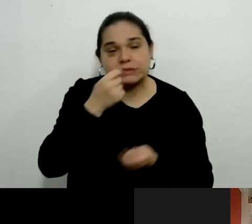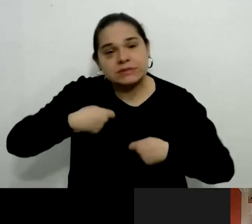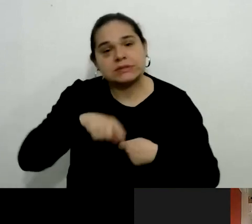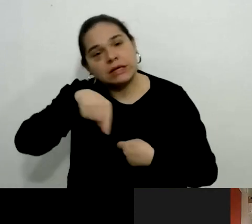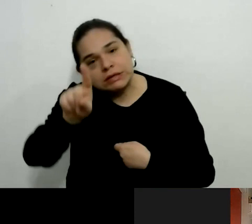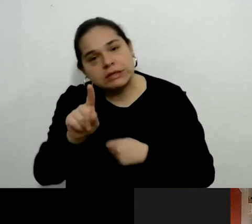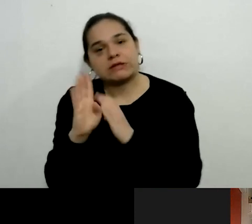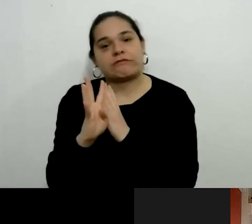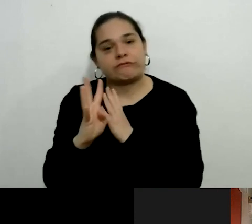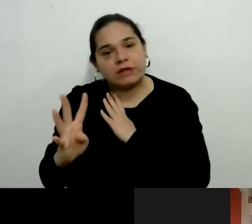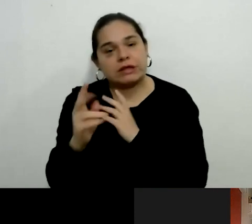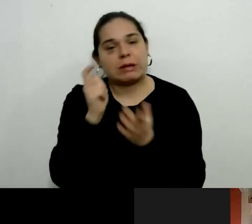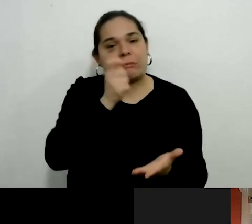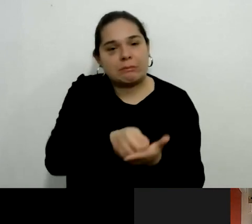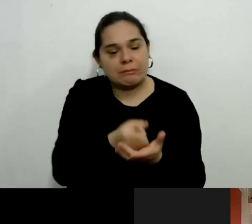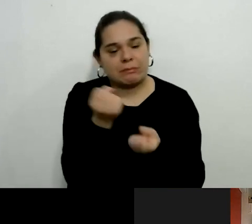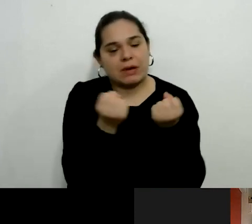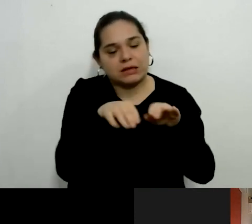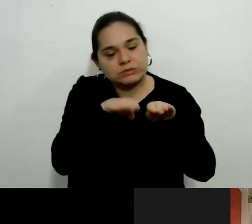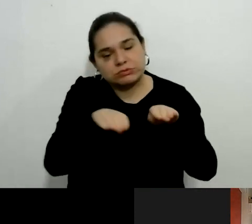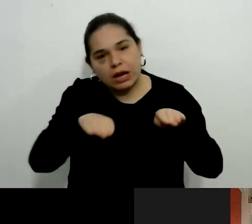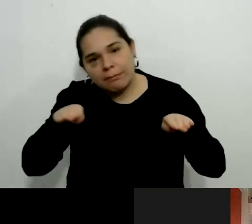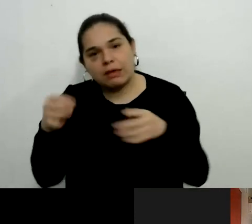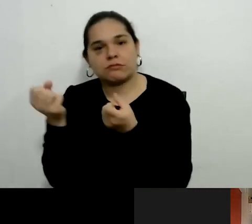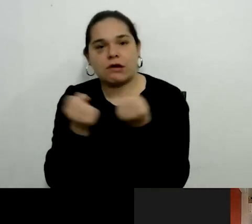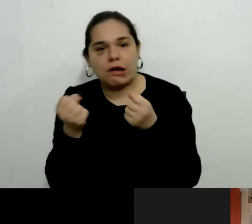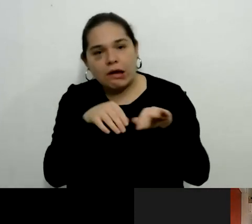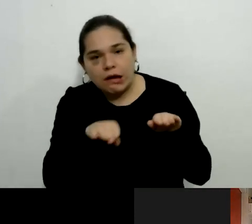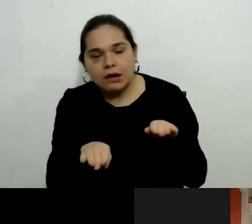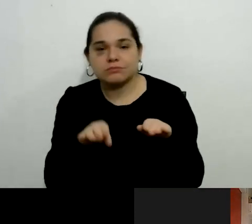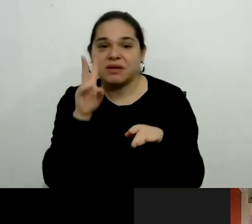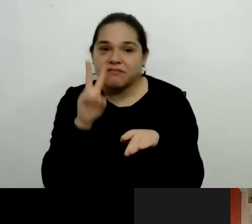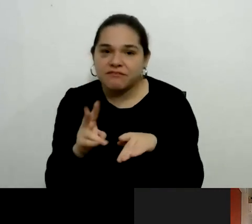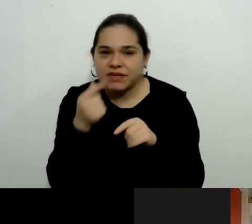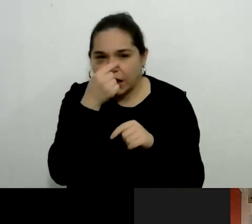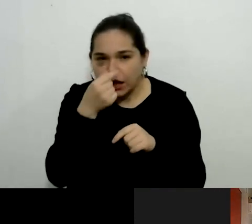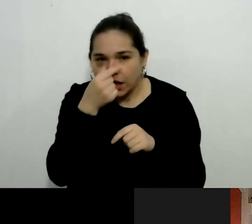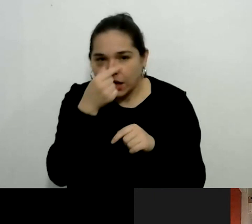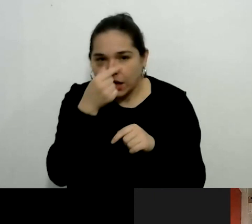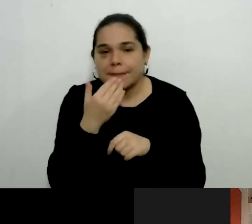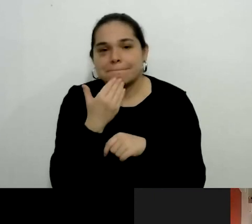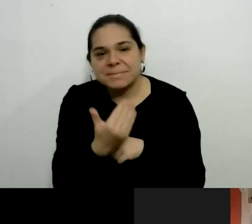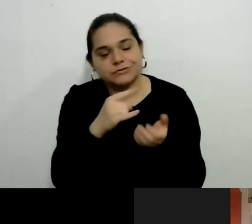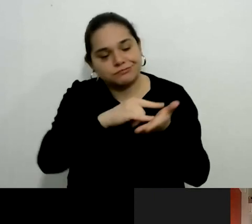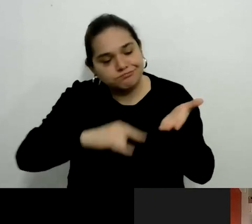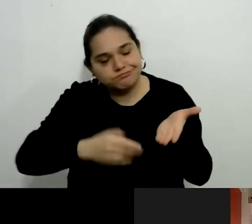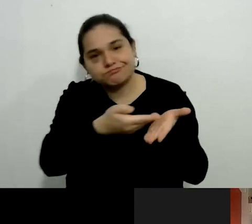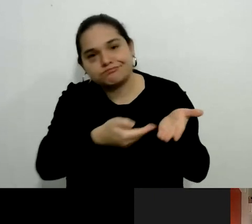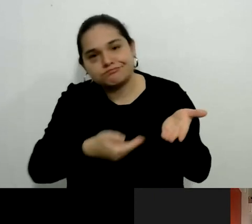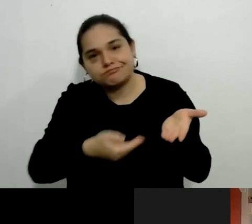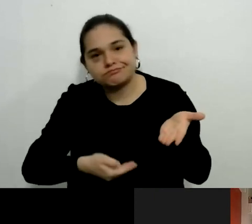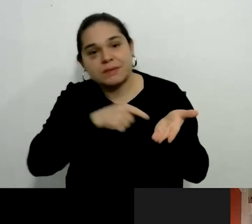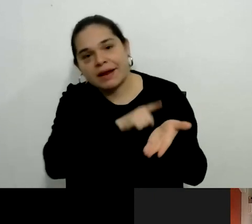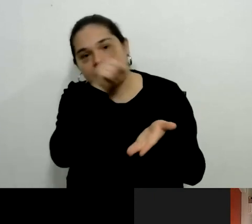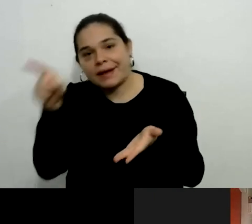estacionar o carro, pagar o estacionamento só para ir lá, dizer que a rinite está atacada e pegar uma receita médica para poder ir na